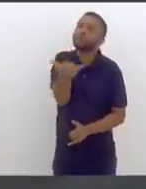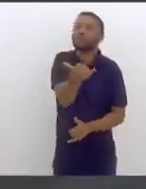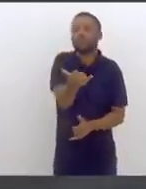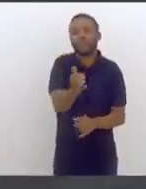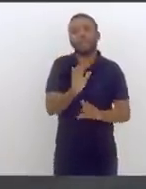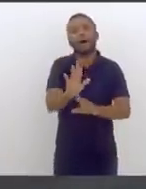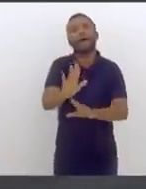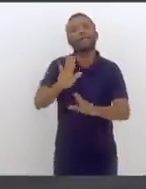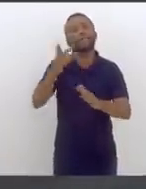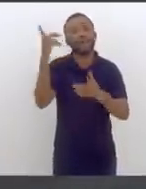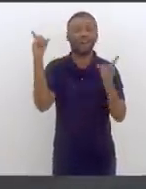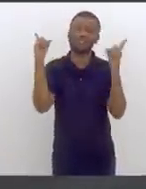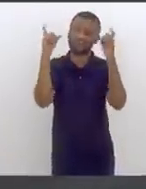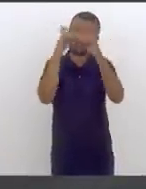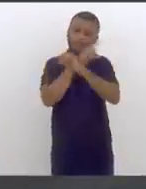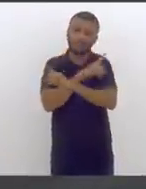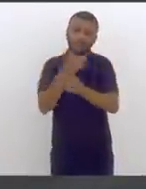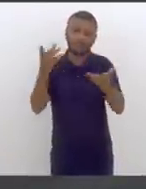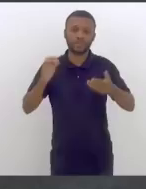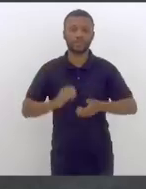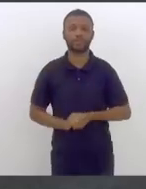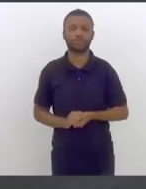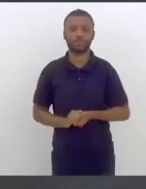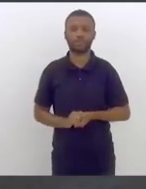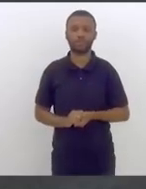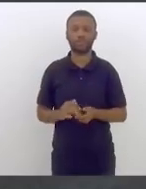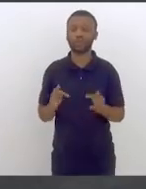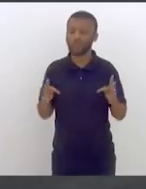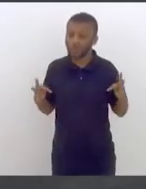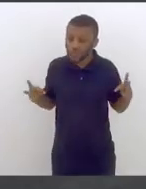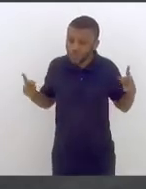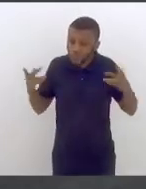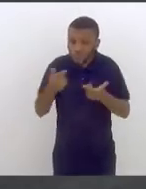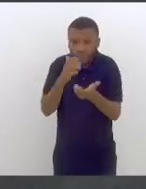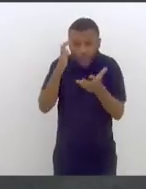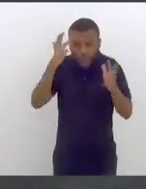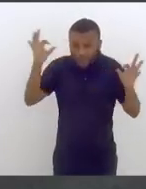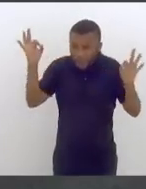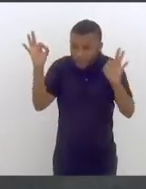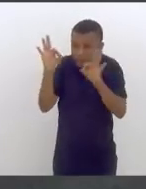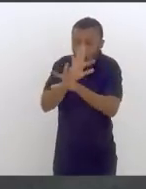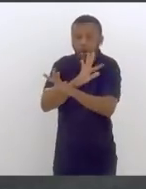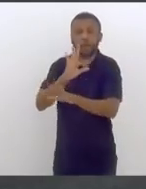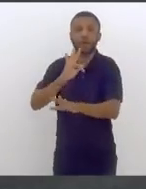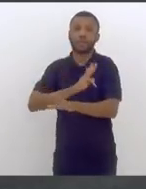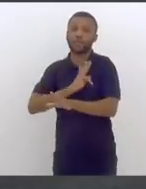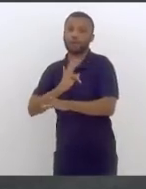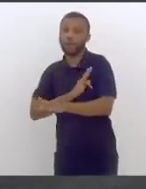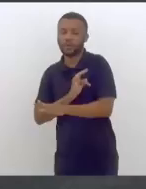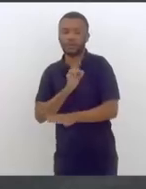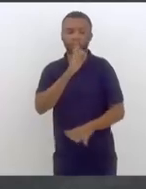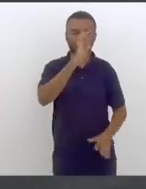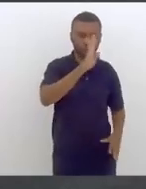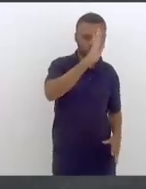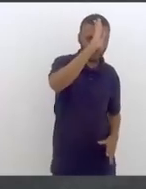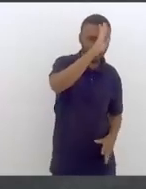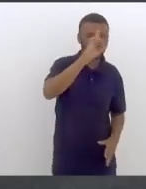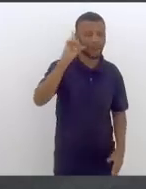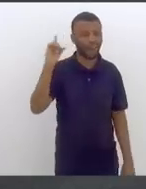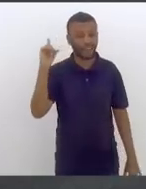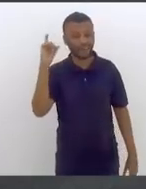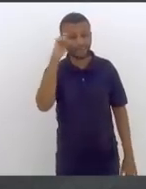difícil é difícil tudo para polícia militar e tudo para o corpo de bombeiro é